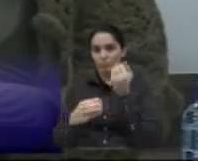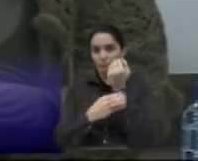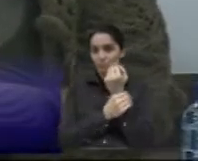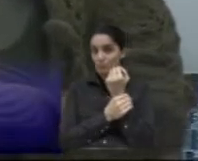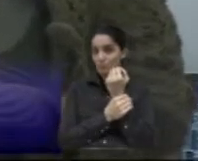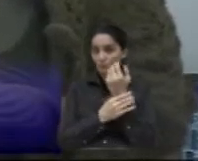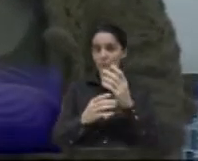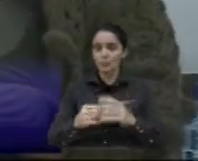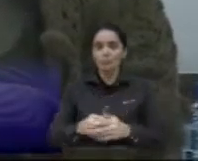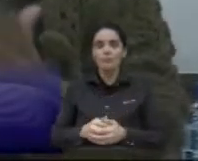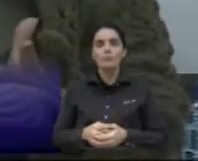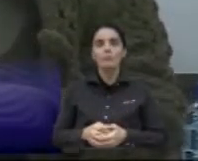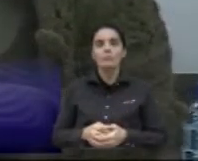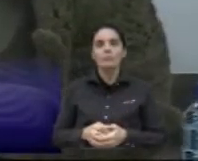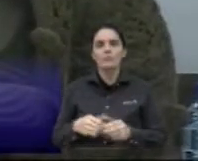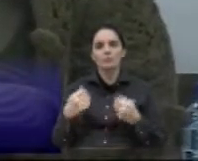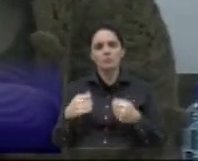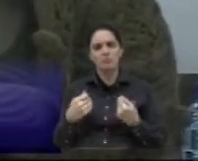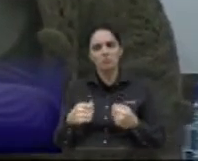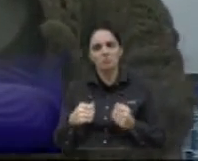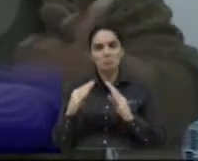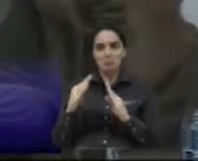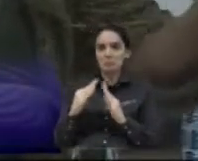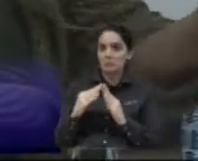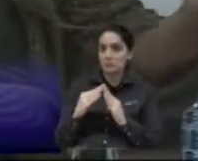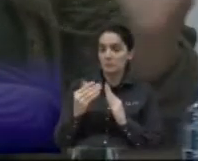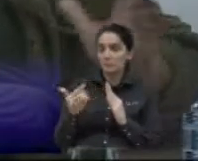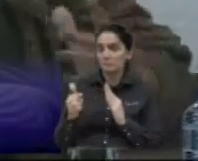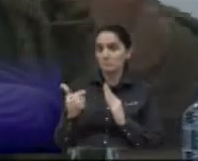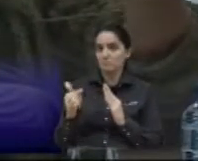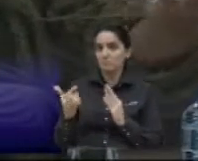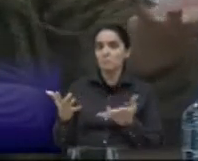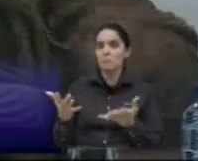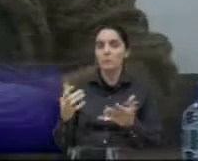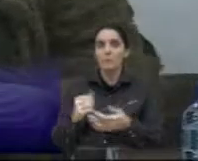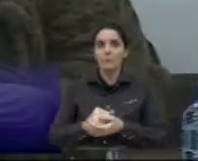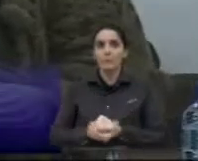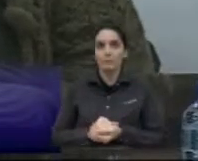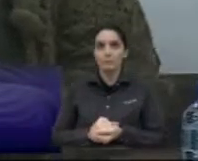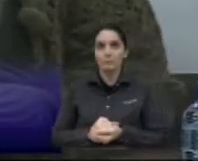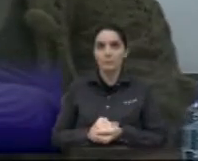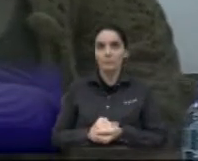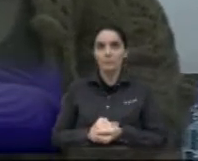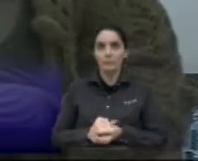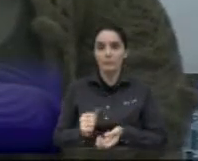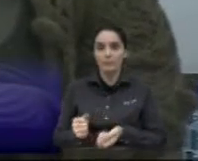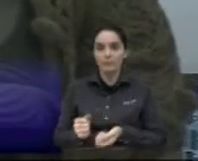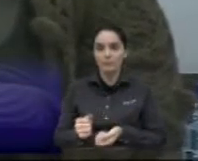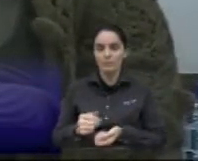feito isso em casa. Realmente, a gente não teria, a gente estaria dando ao executivo